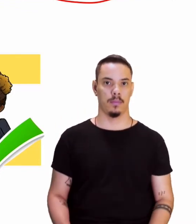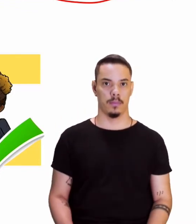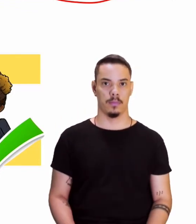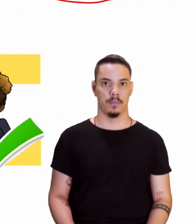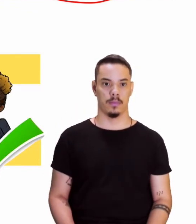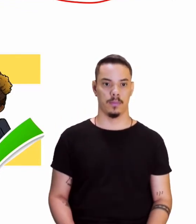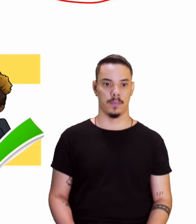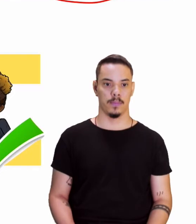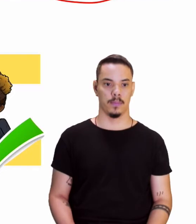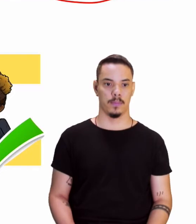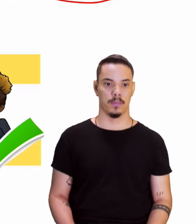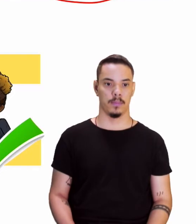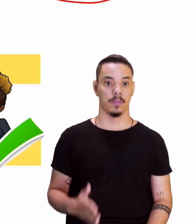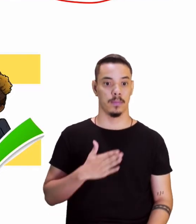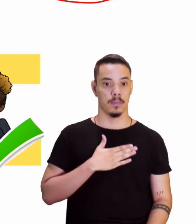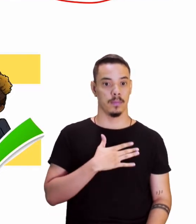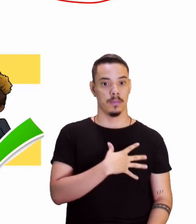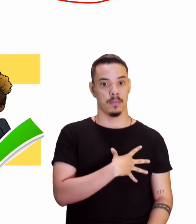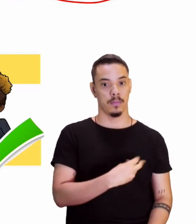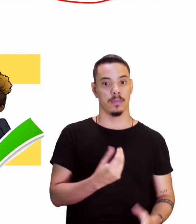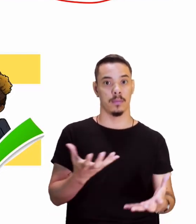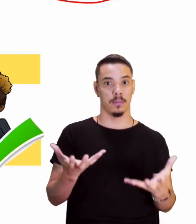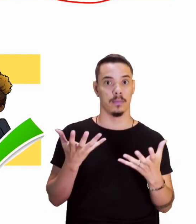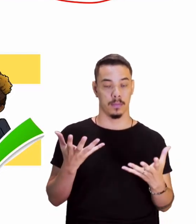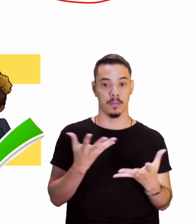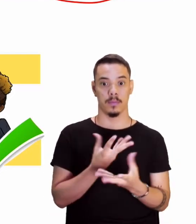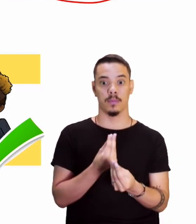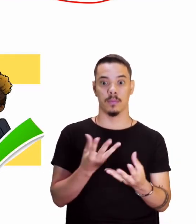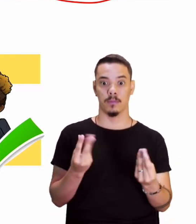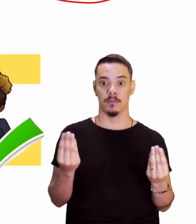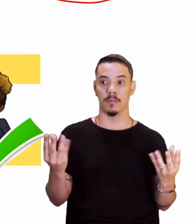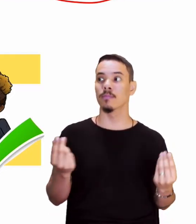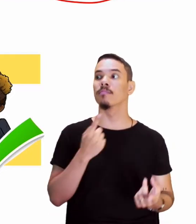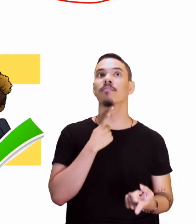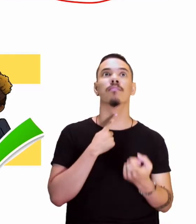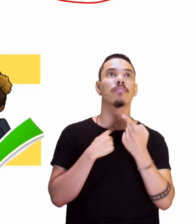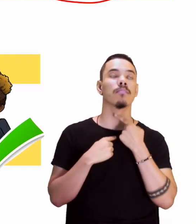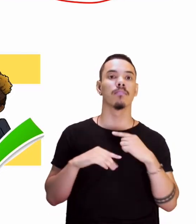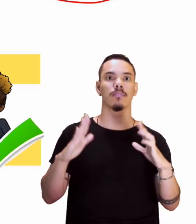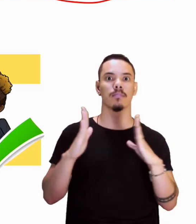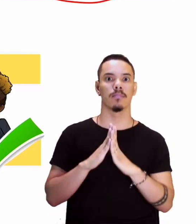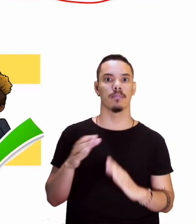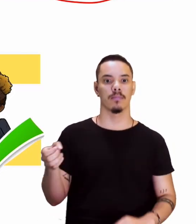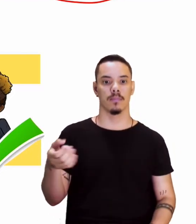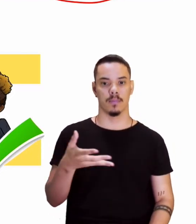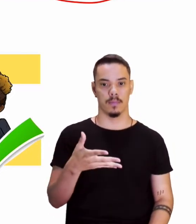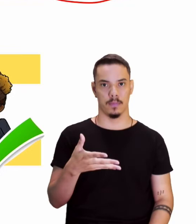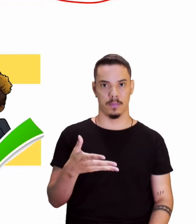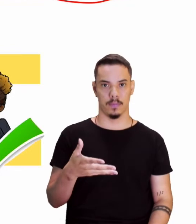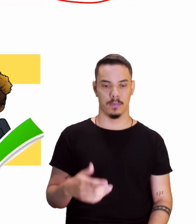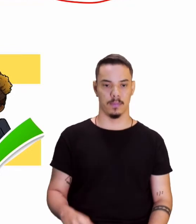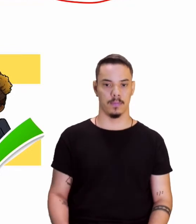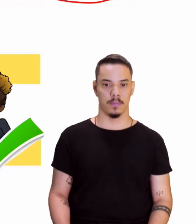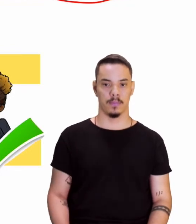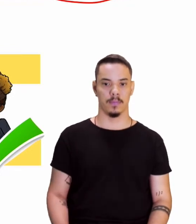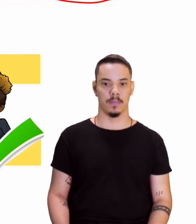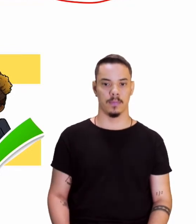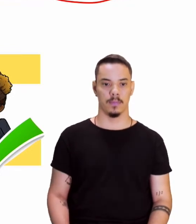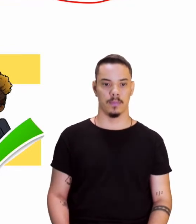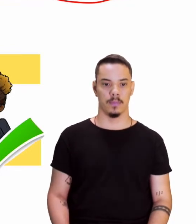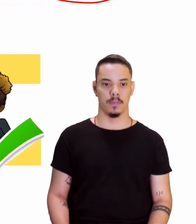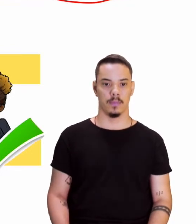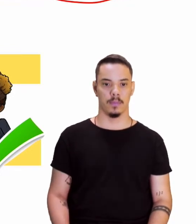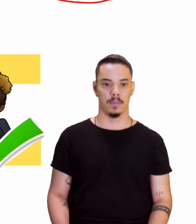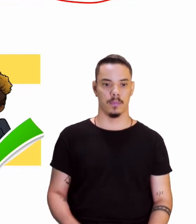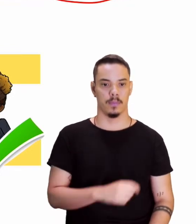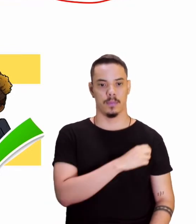Preste atenção. Meu filho queria muito, desejava muito uma casa nova. Então, verbo